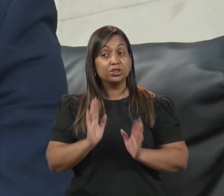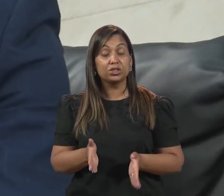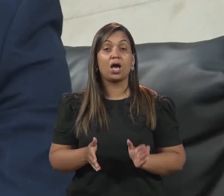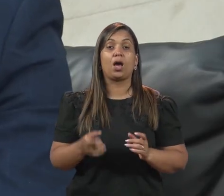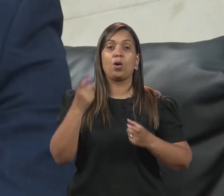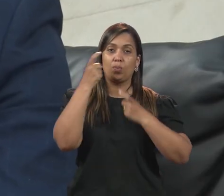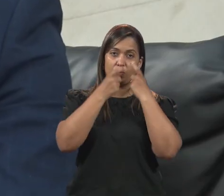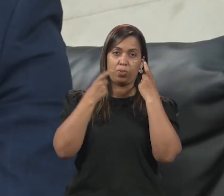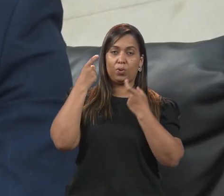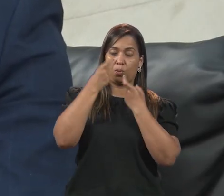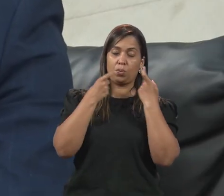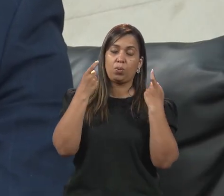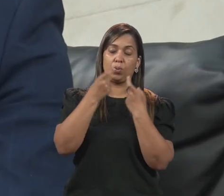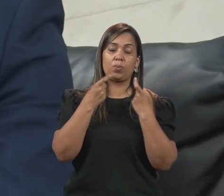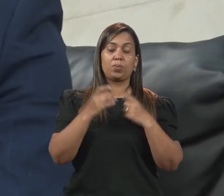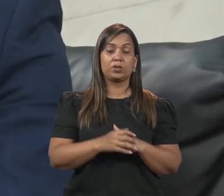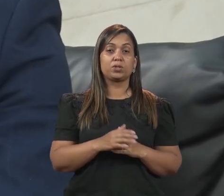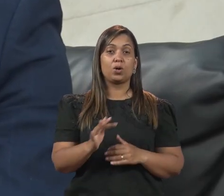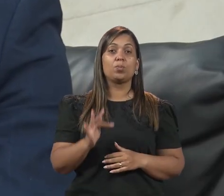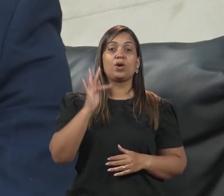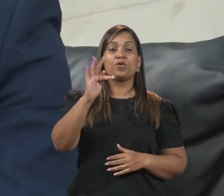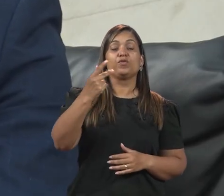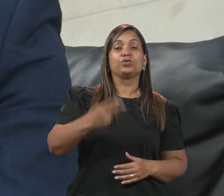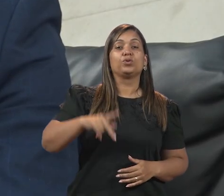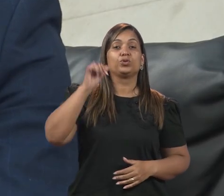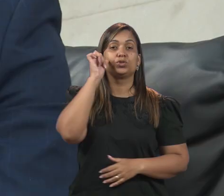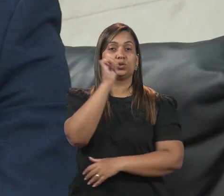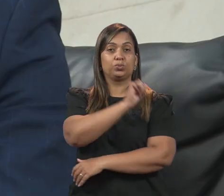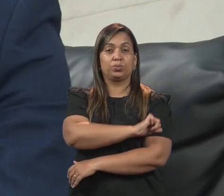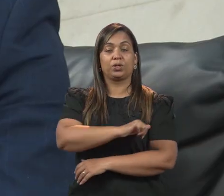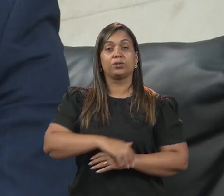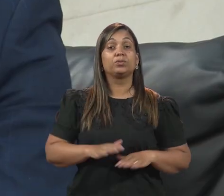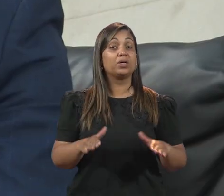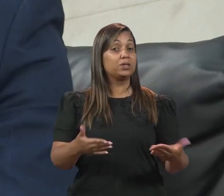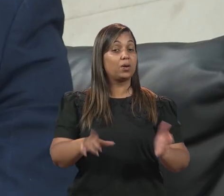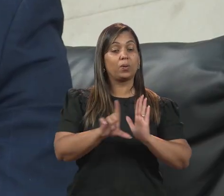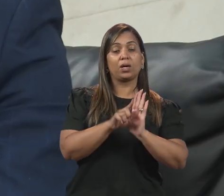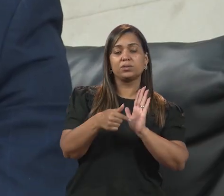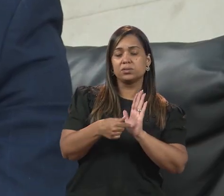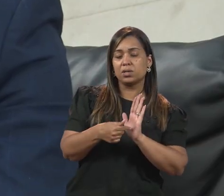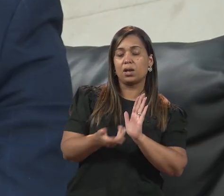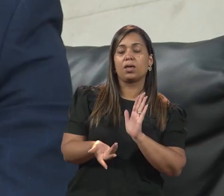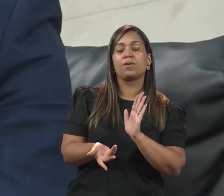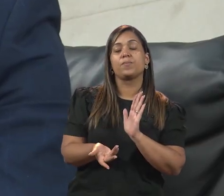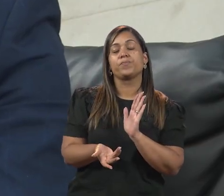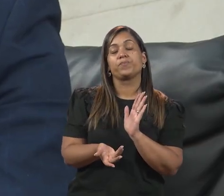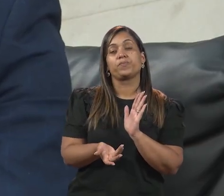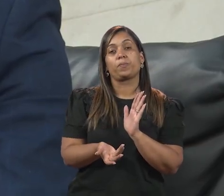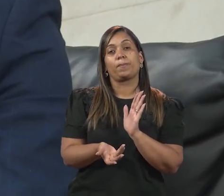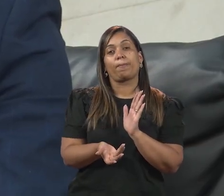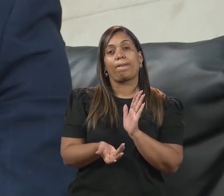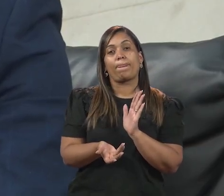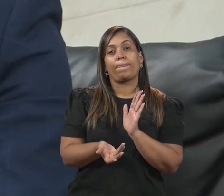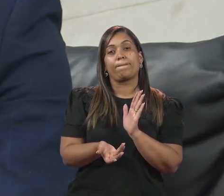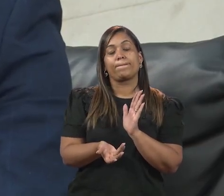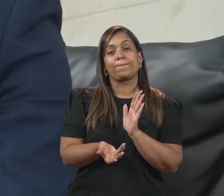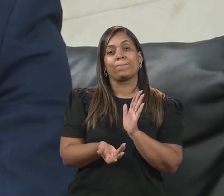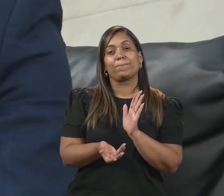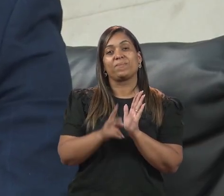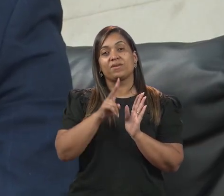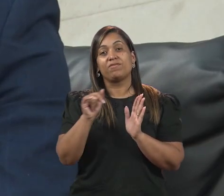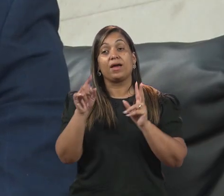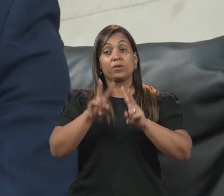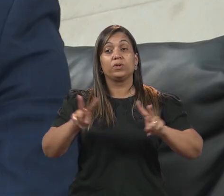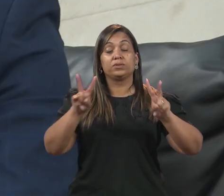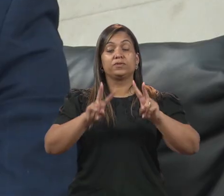grande preocupação para o futuro de São José do Rio Preto. Então essa lei ela entra exatamente com